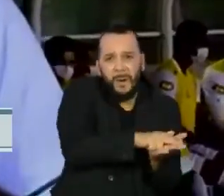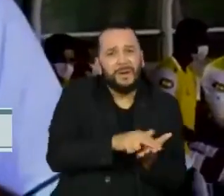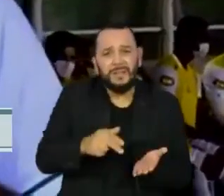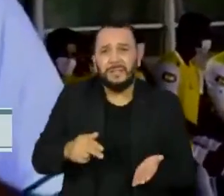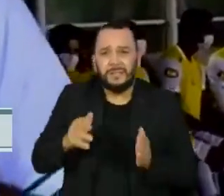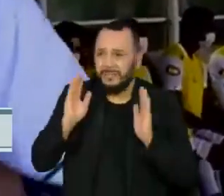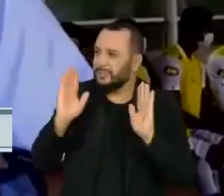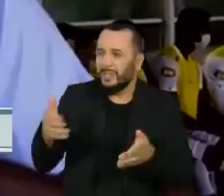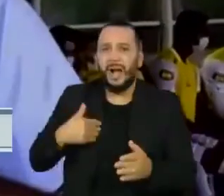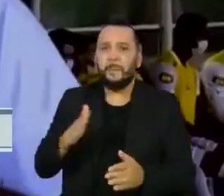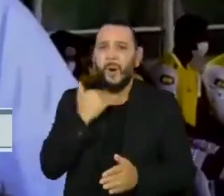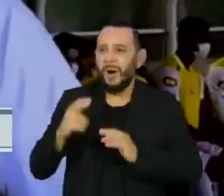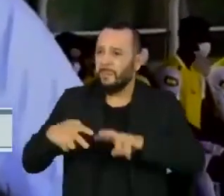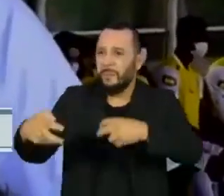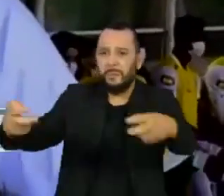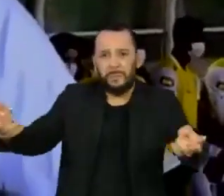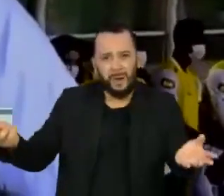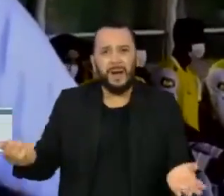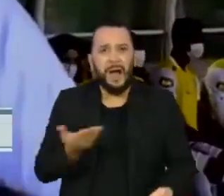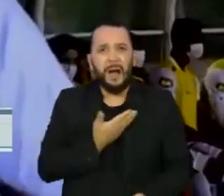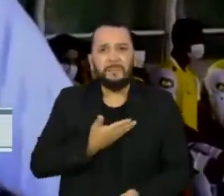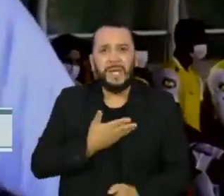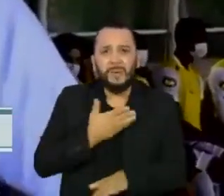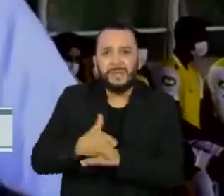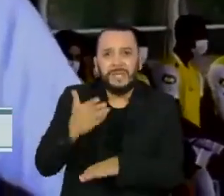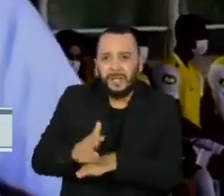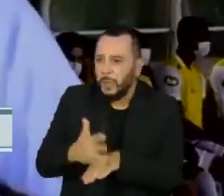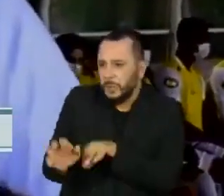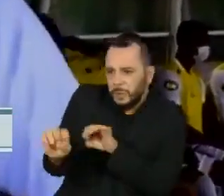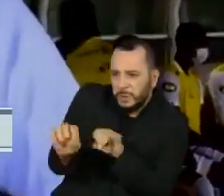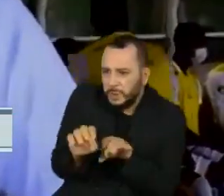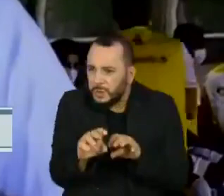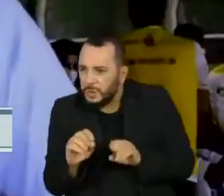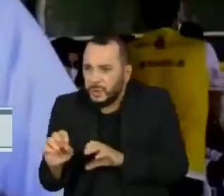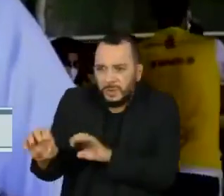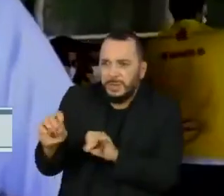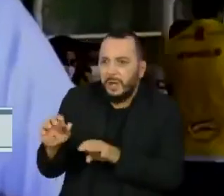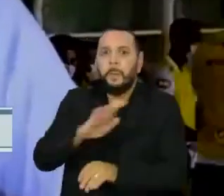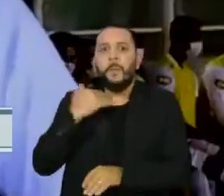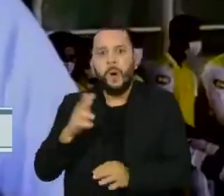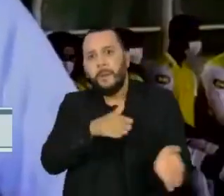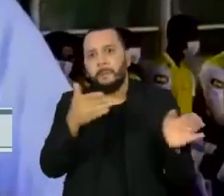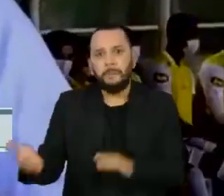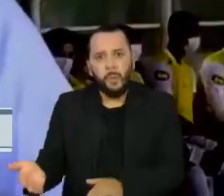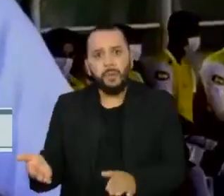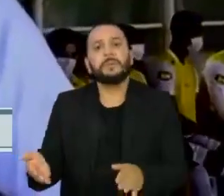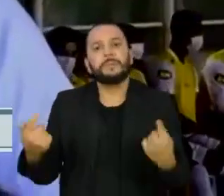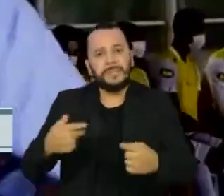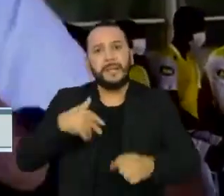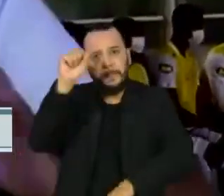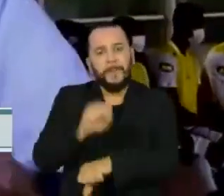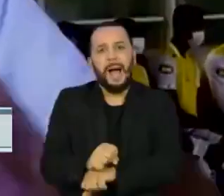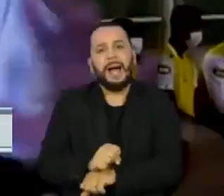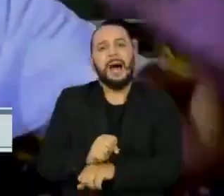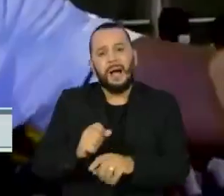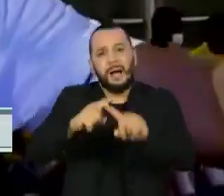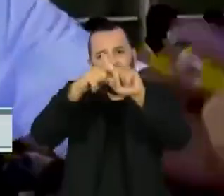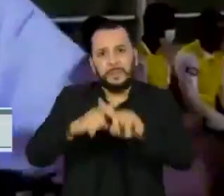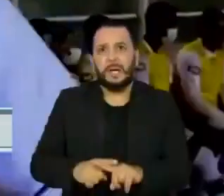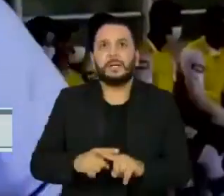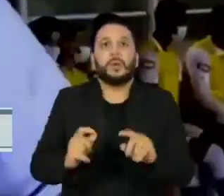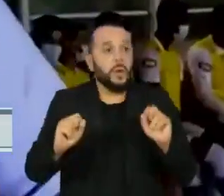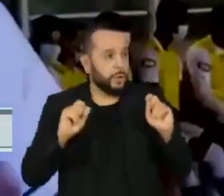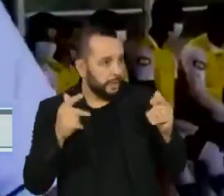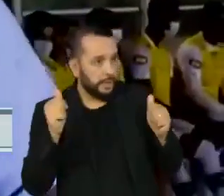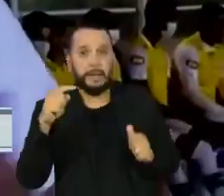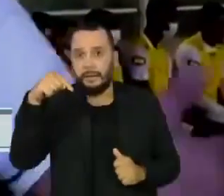estou perdendo amigos, eu estou perdendo amigos treinadores. Não é hora mais, cara. É hora de segurar a vida, velho. Aqui no Mineiro, tudo bem,